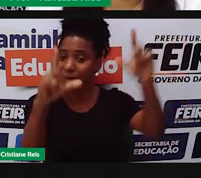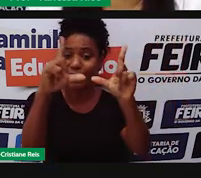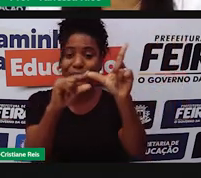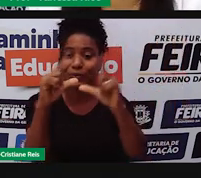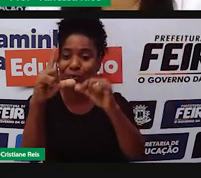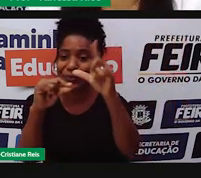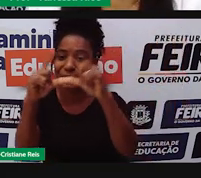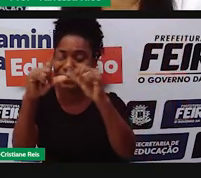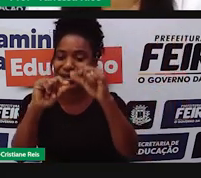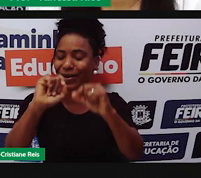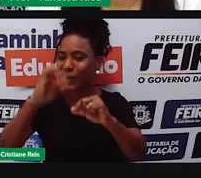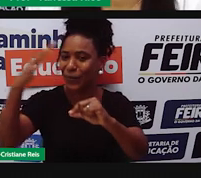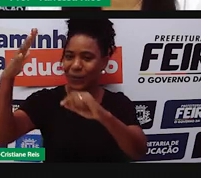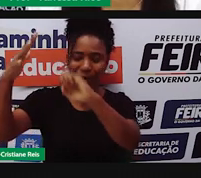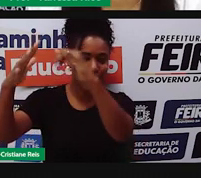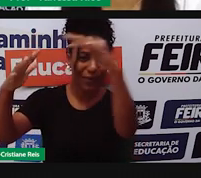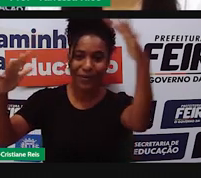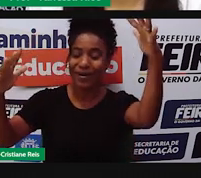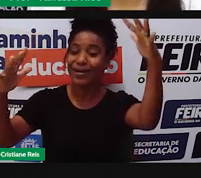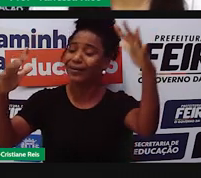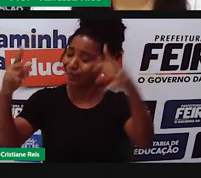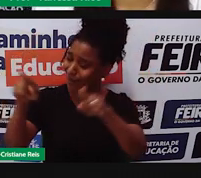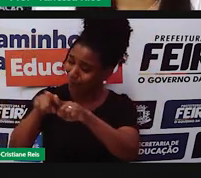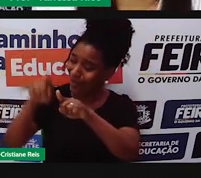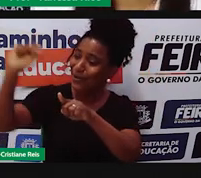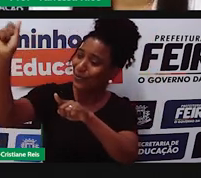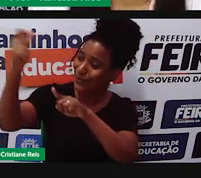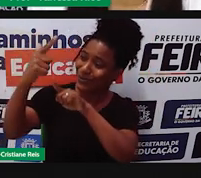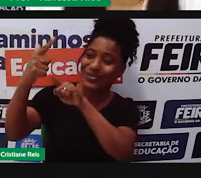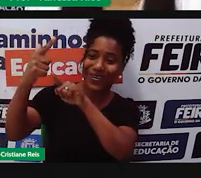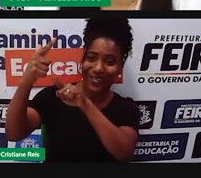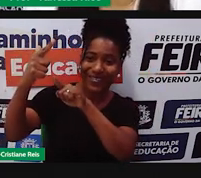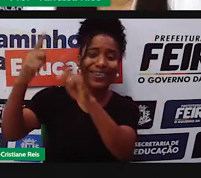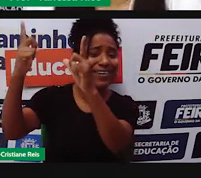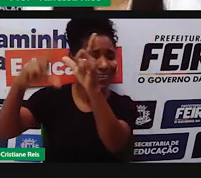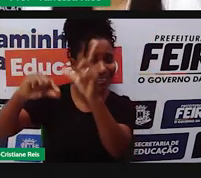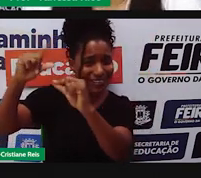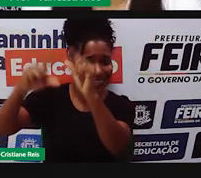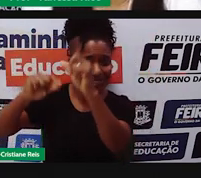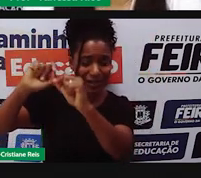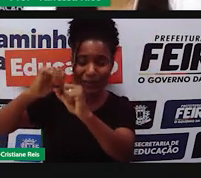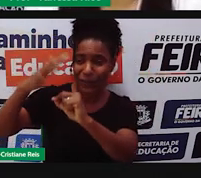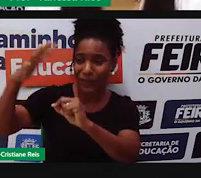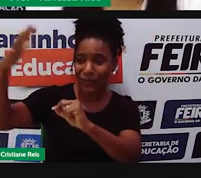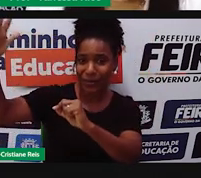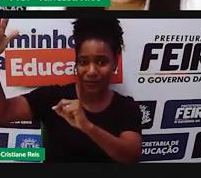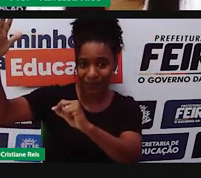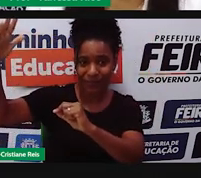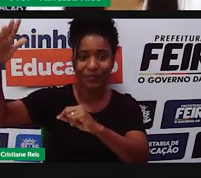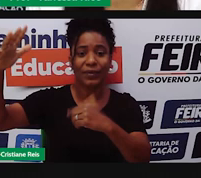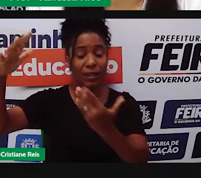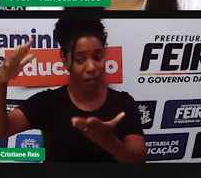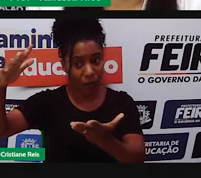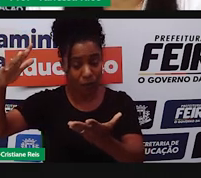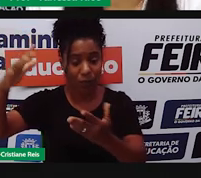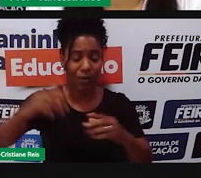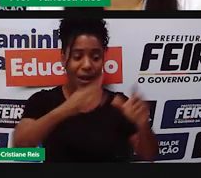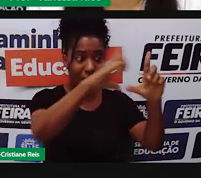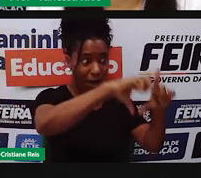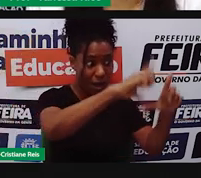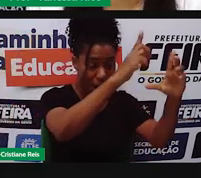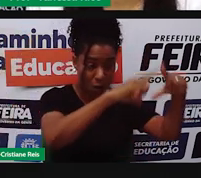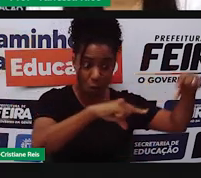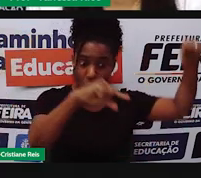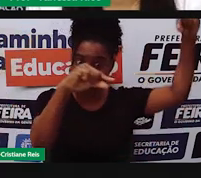A lua, ela reflete a luz do sol. A lua funciona aí como se fosse um espelho refletindo